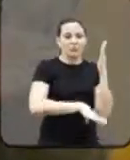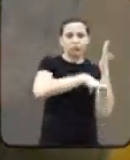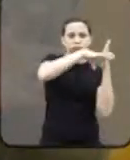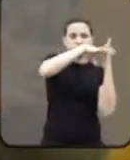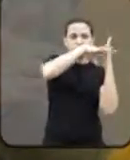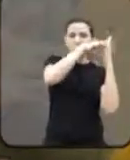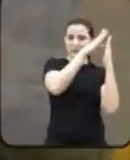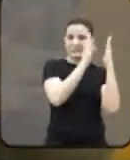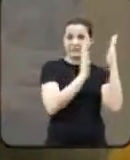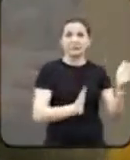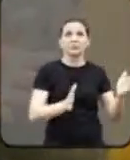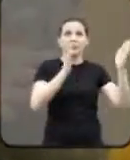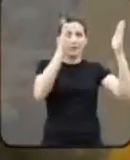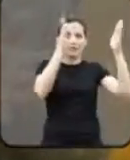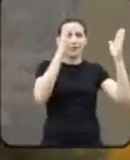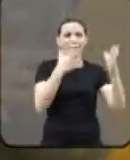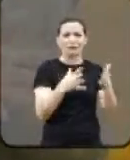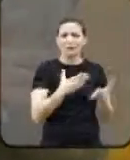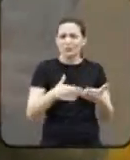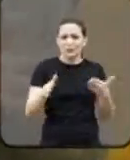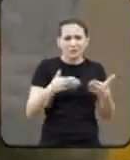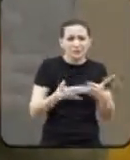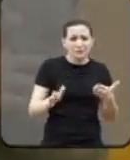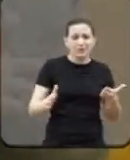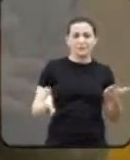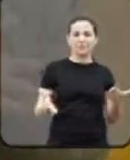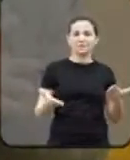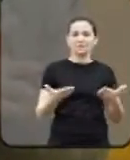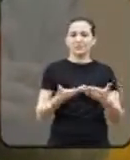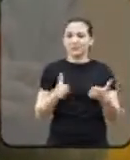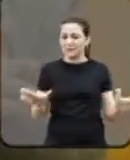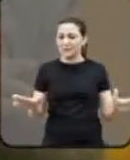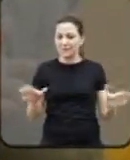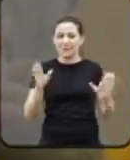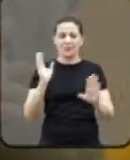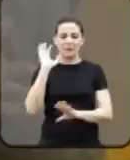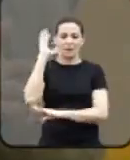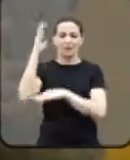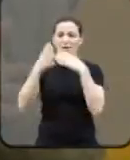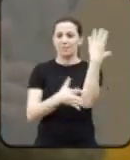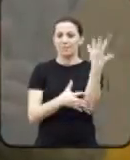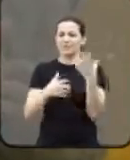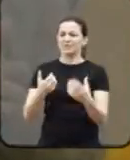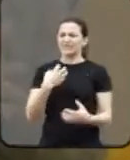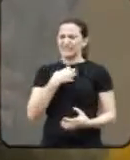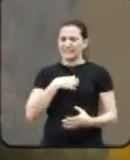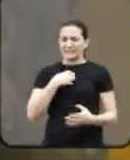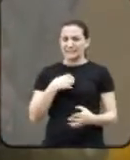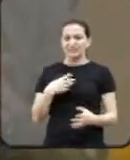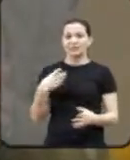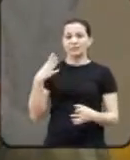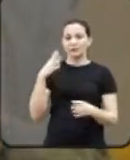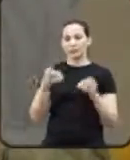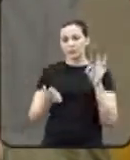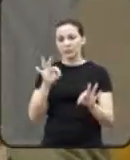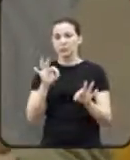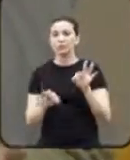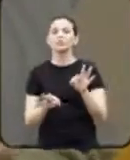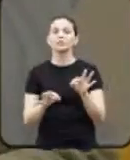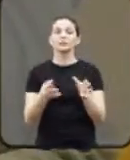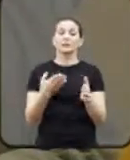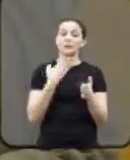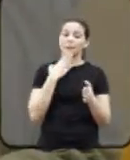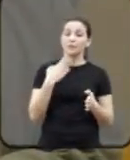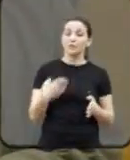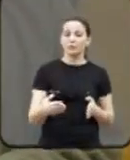aqui um empreiteiro talvez construa edifício, sei lá o que vai fazer, mas vão perder a praça. E eles se revoltaram, entraram com uma